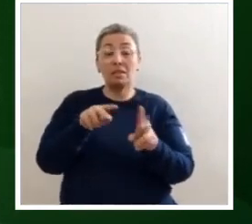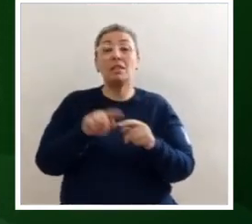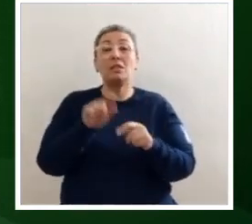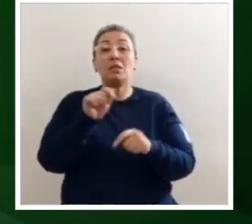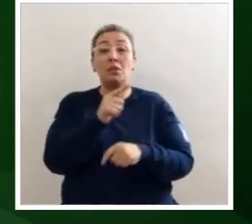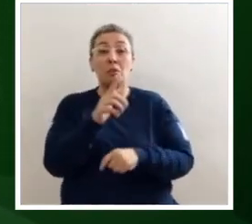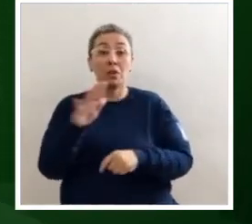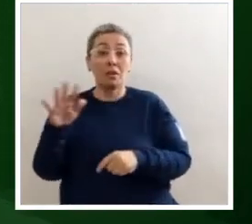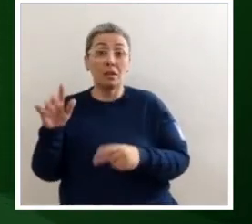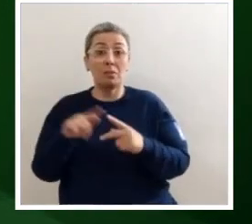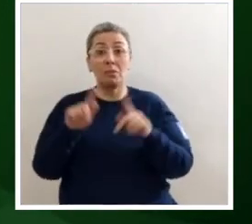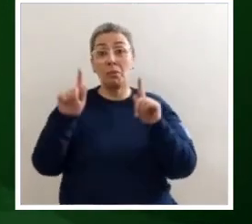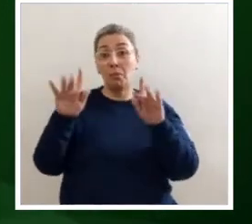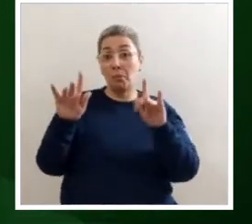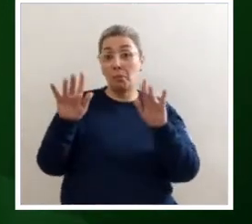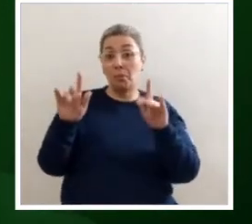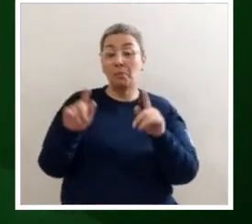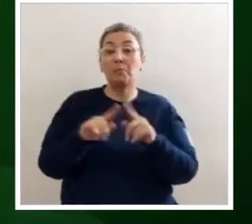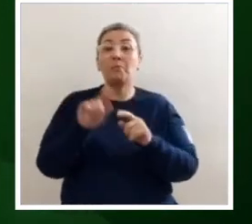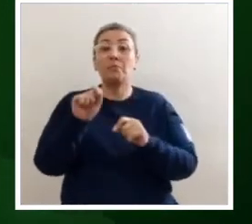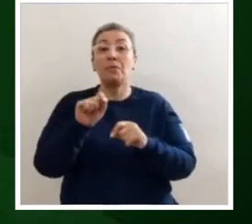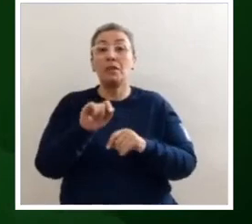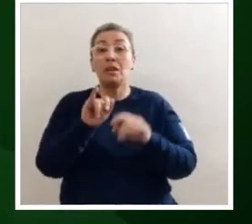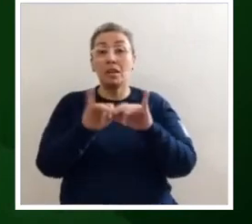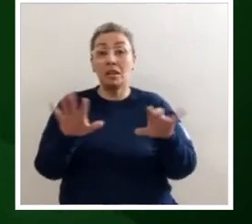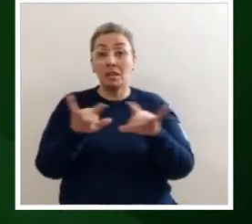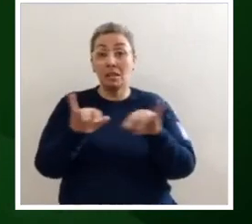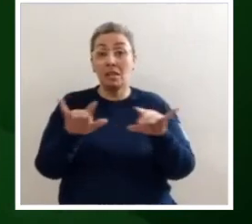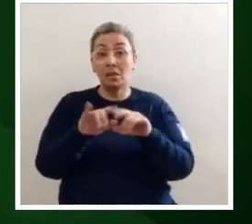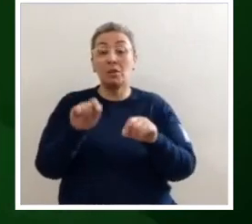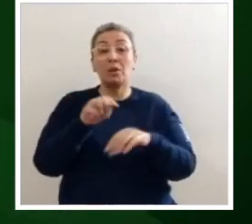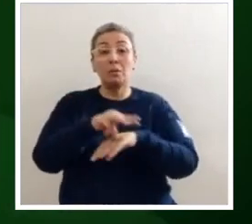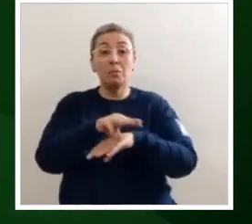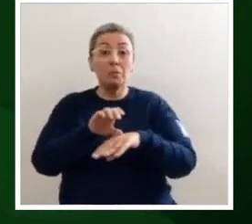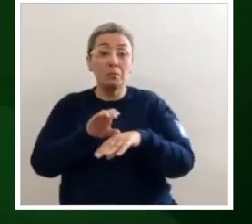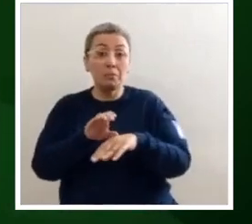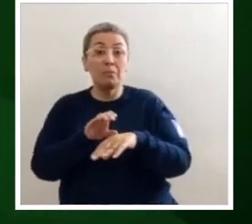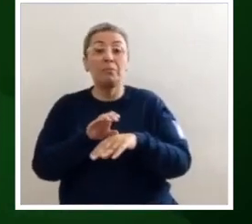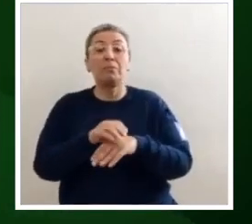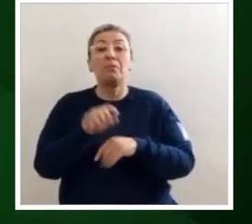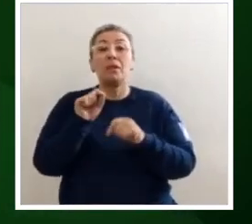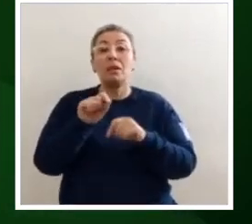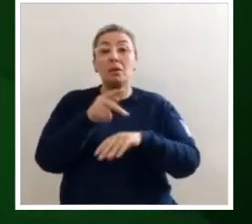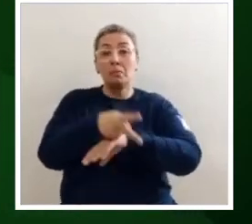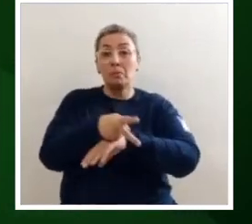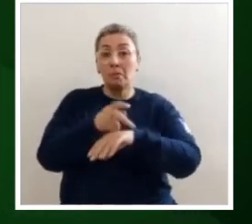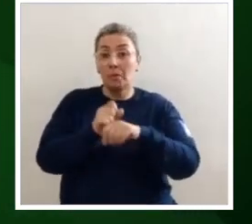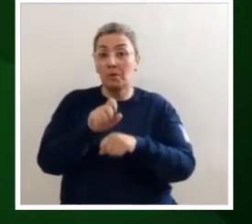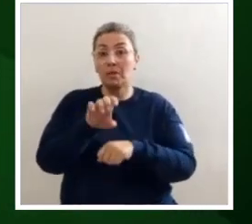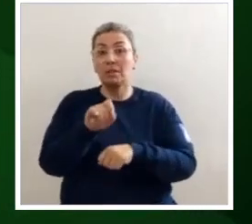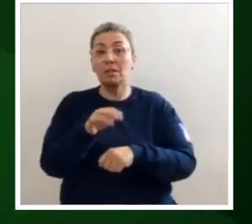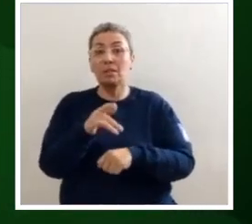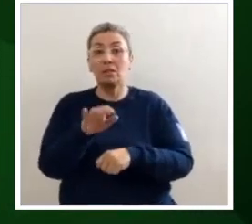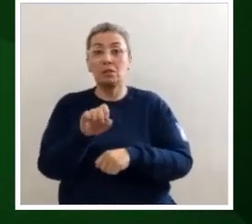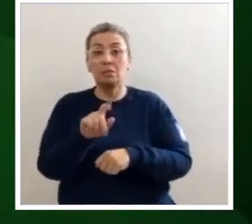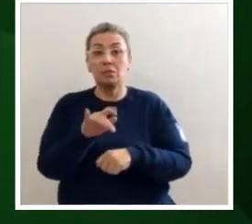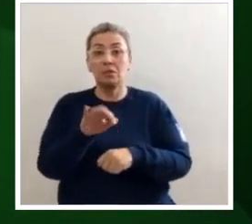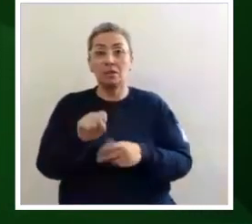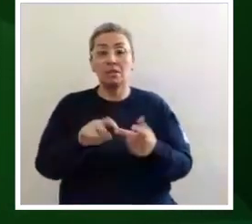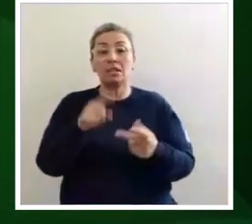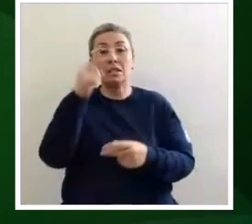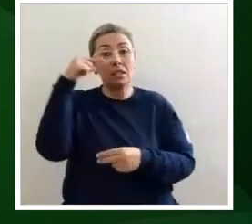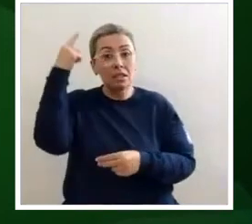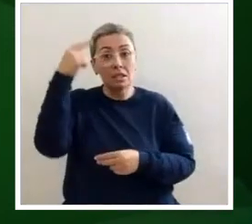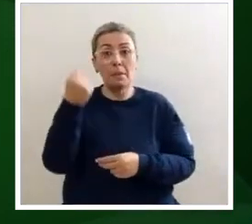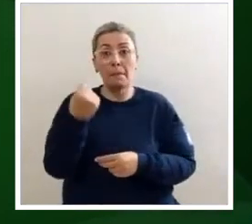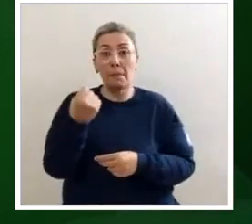Guararema Guarulhos Itaquaquecetuba Mogi das Cruzes Poá Salesópolis Santa